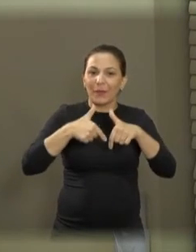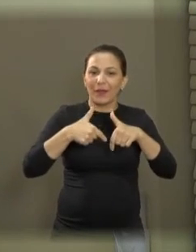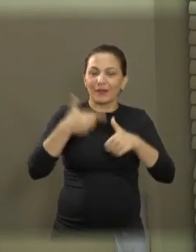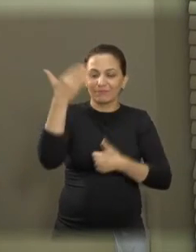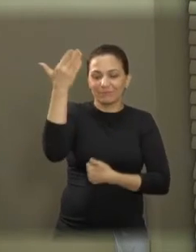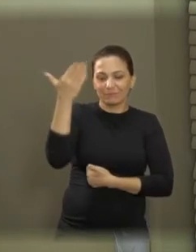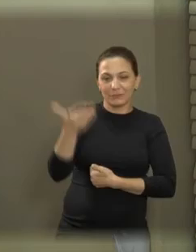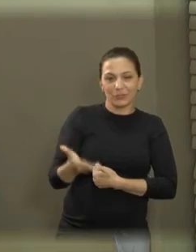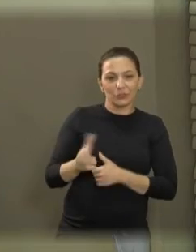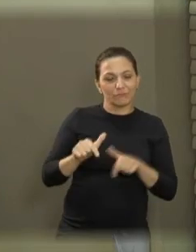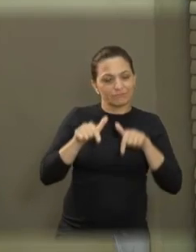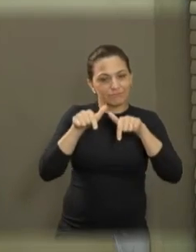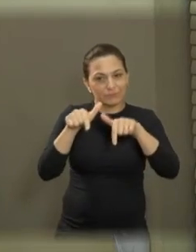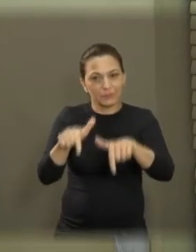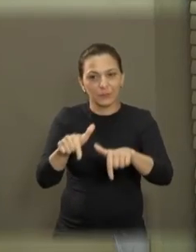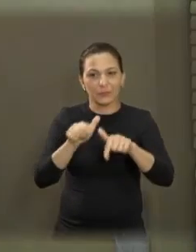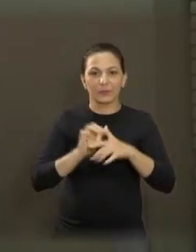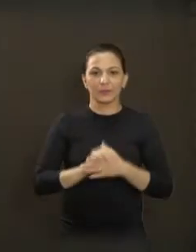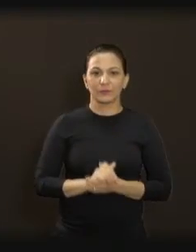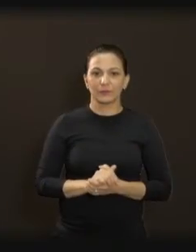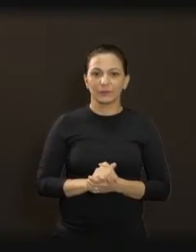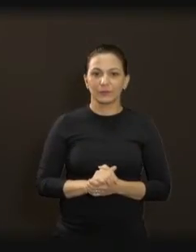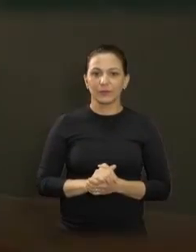nosso homenageado. Vamos a ele, então.